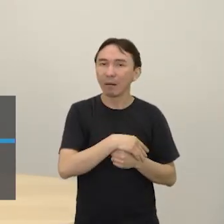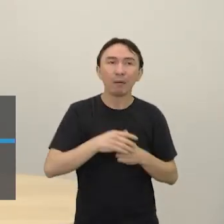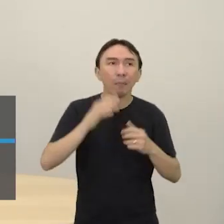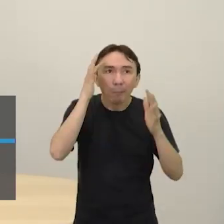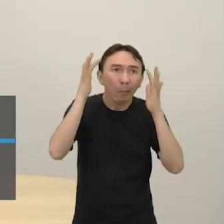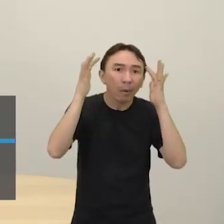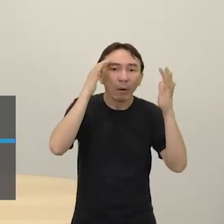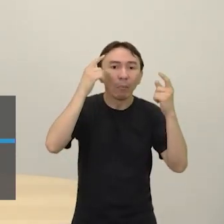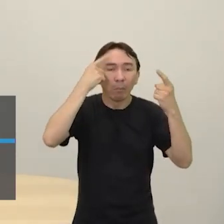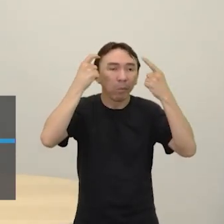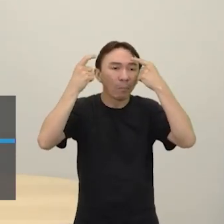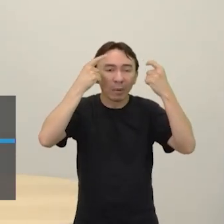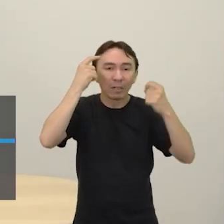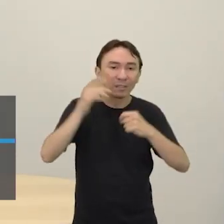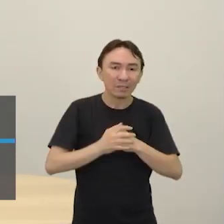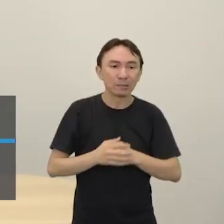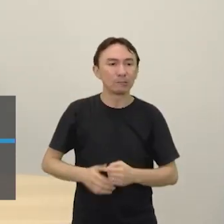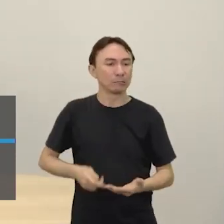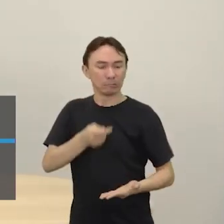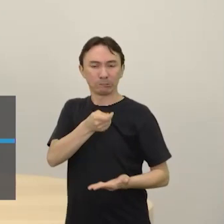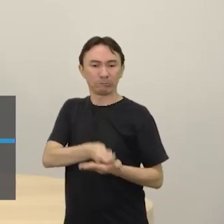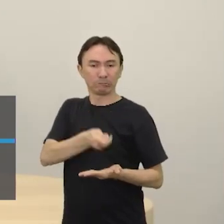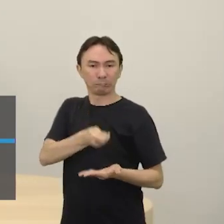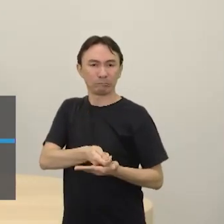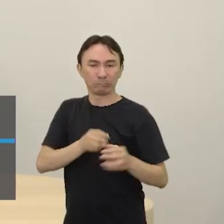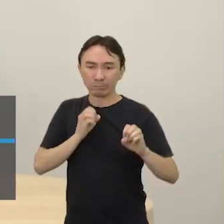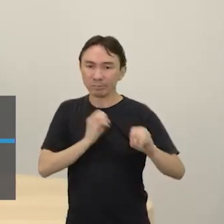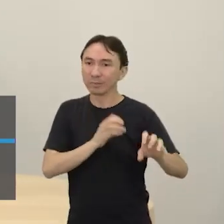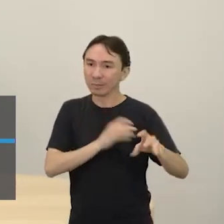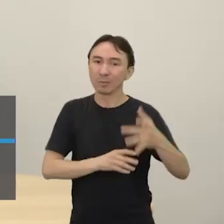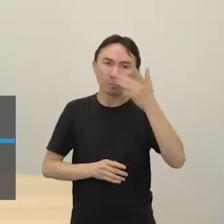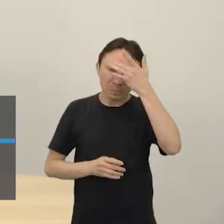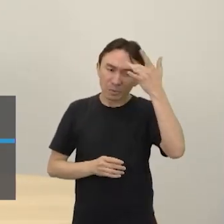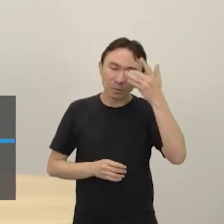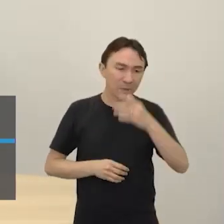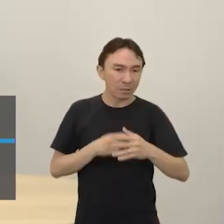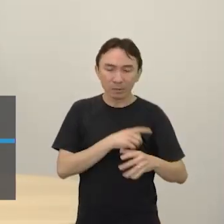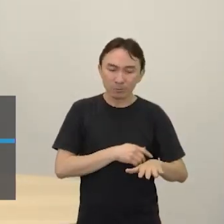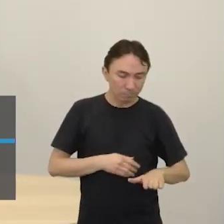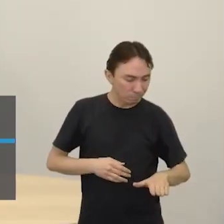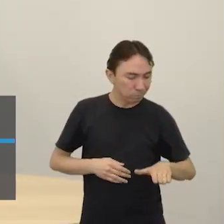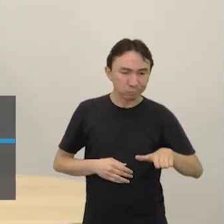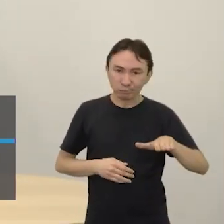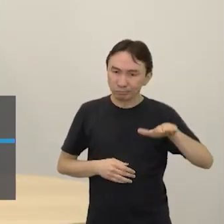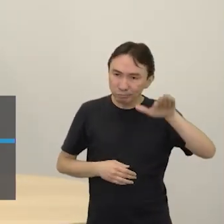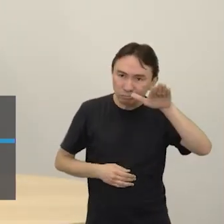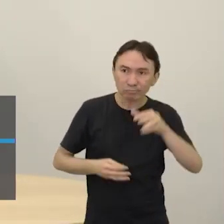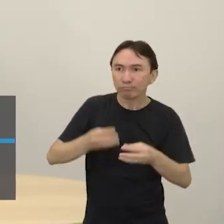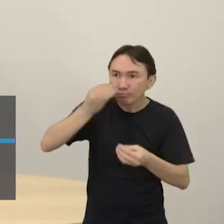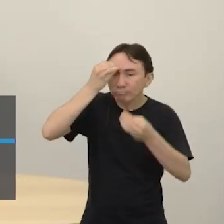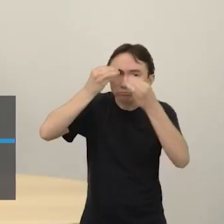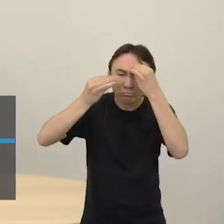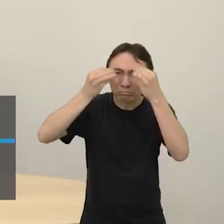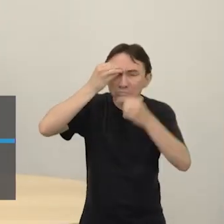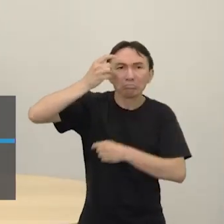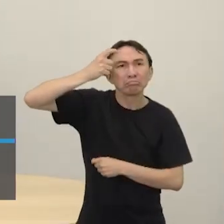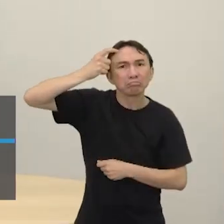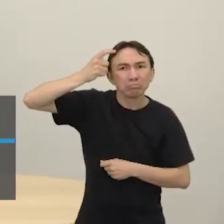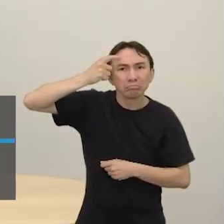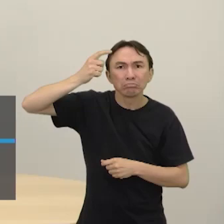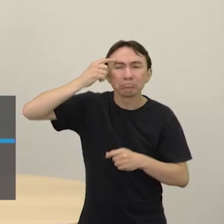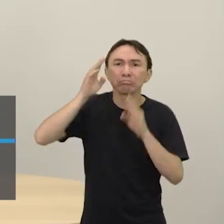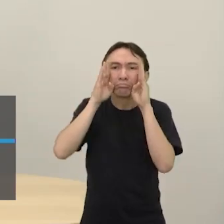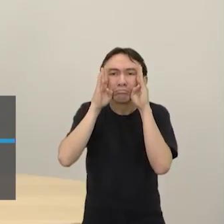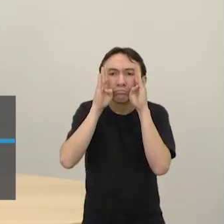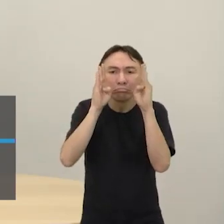como corretas dentro do ambiente escolar, você forma um determinado pensamento e uma determinada consciência que é bem dentro daquilo que